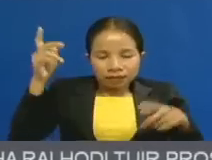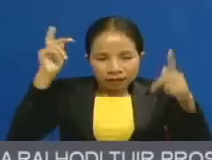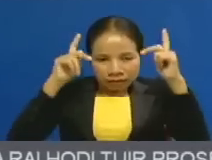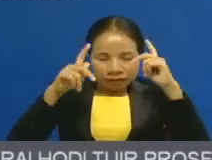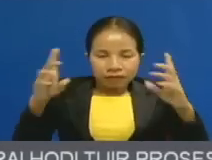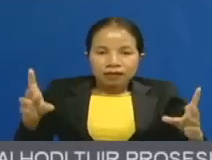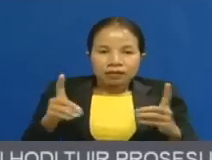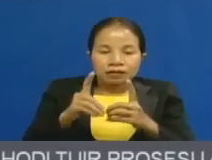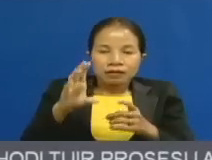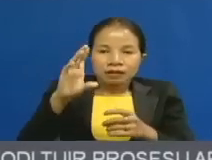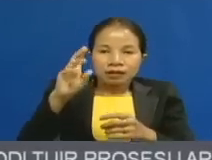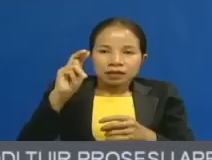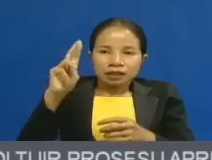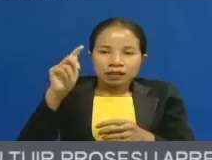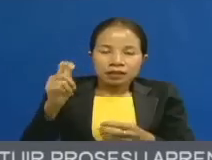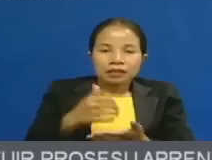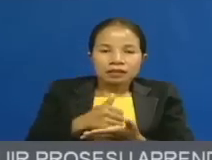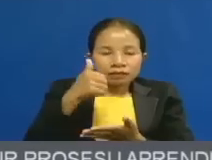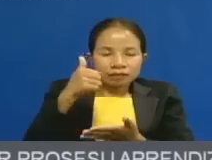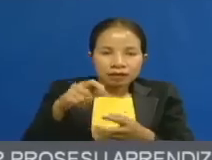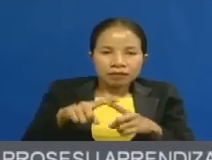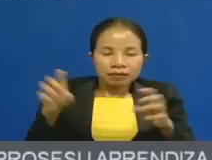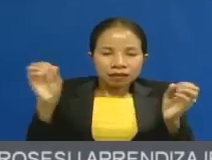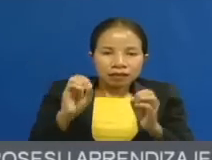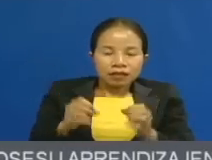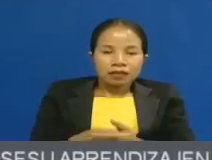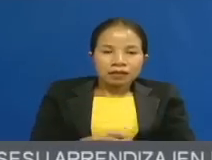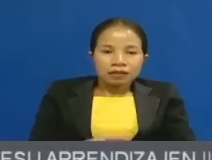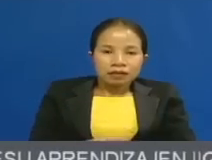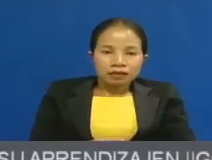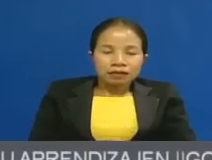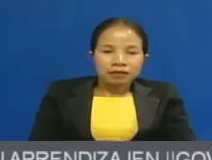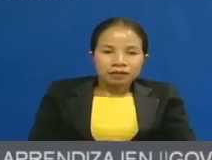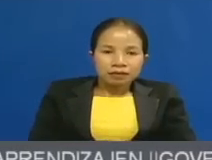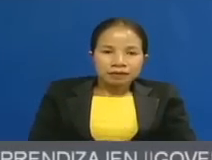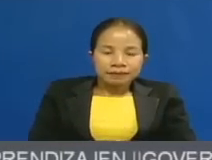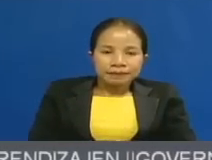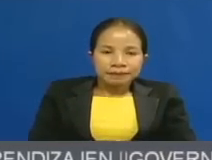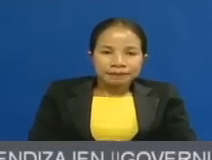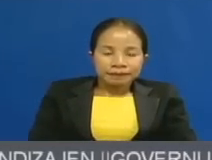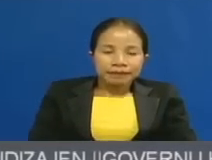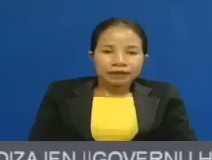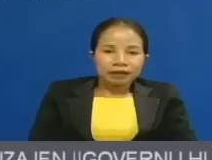de ne CNRT mais votado mas bela a sua maioria simples nem relativo nem maioria absoluta então